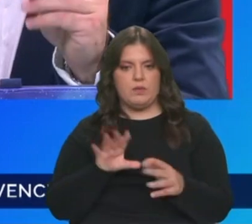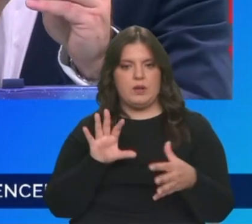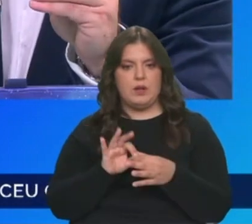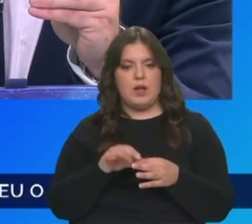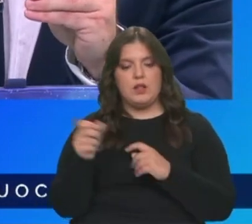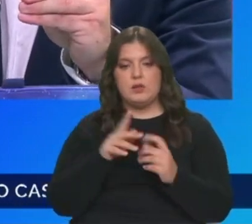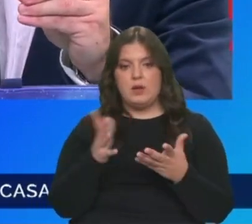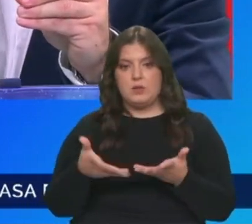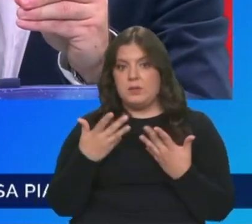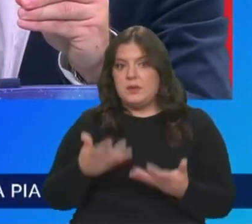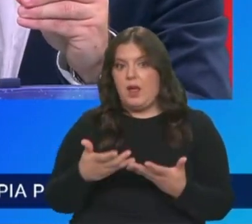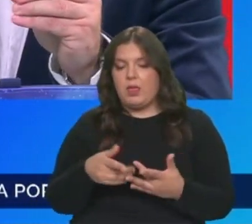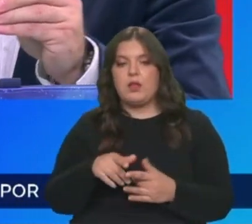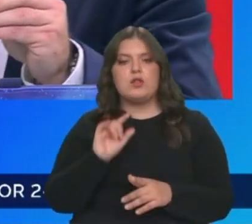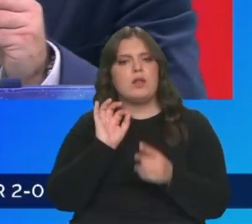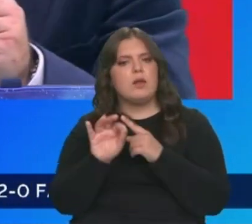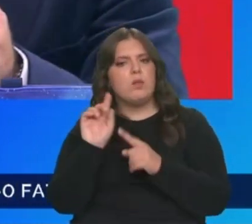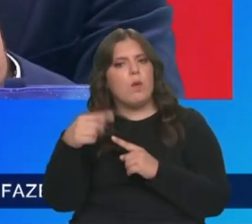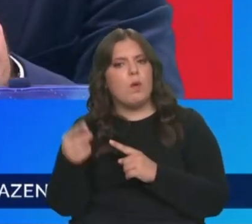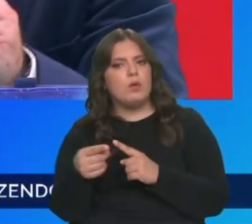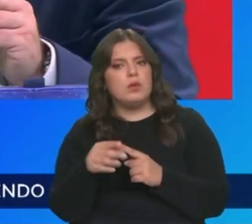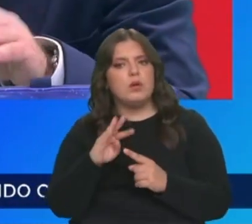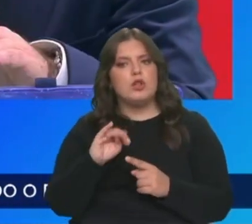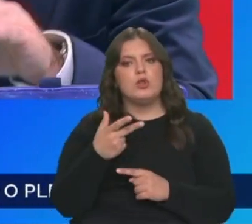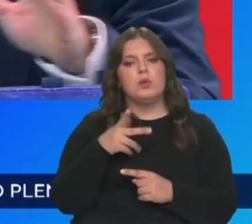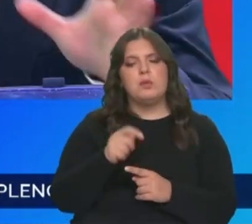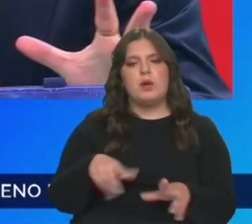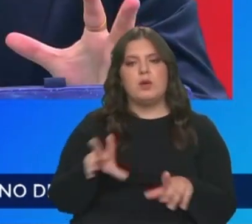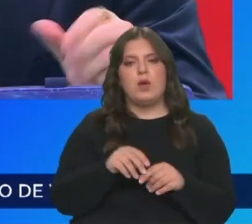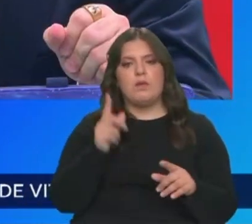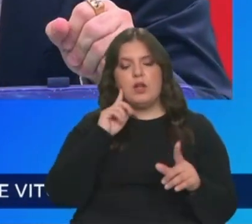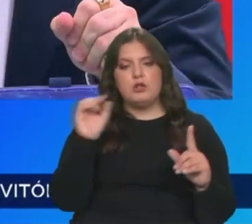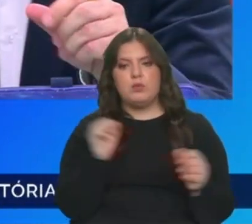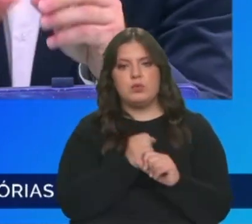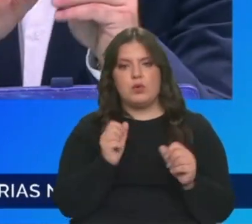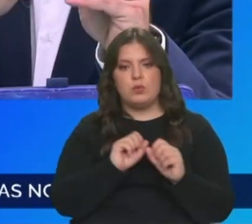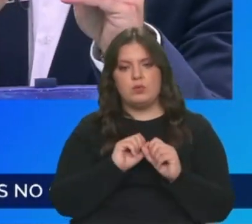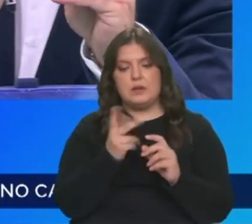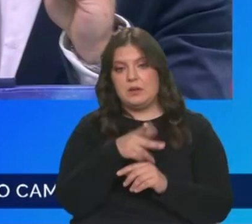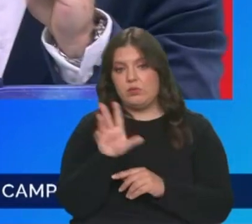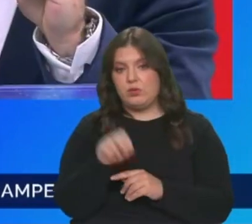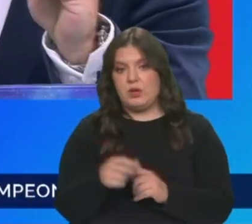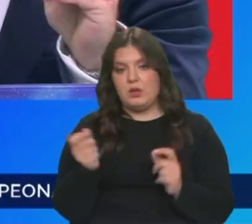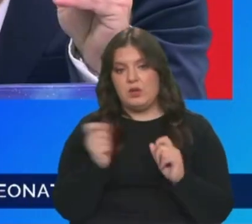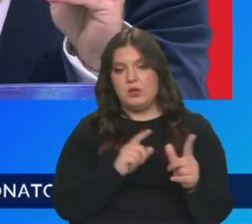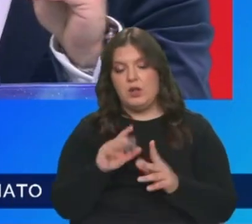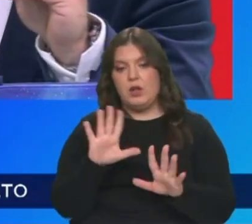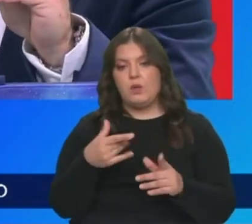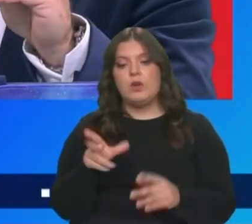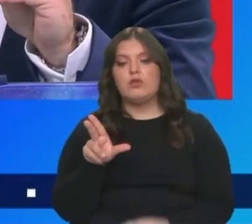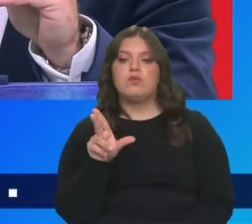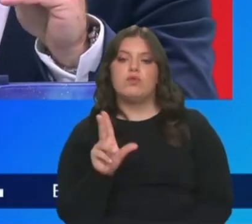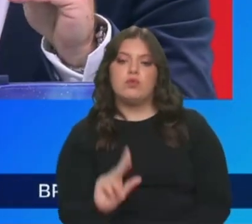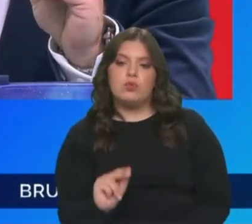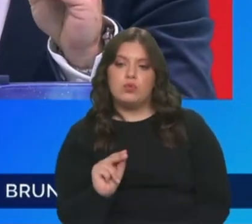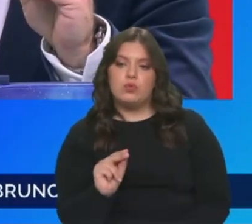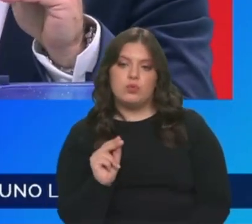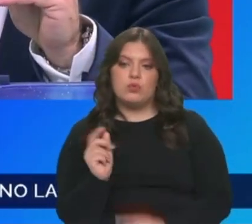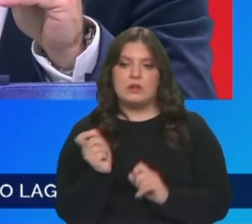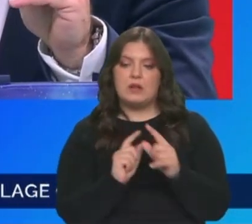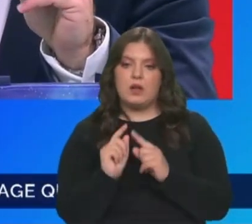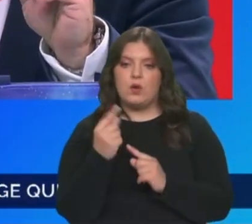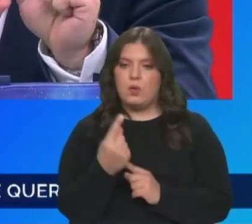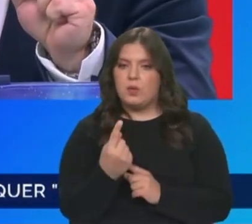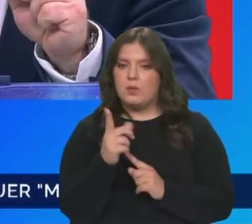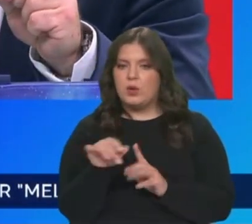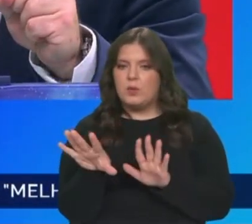massa. Há outro tipo de supernova, e sempre que se diz supernova é a explosão total de uma estrela, que é quando temos um casal de estrelas em que uma delas